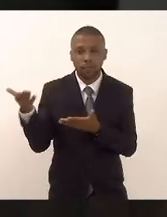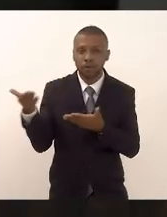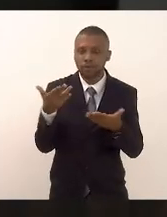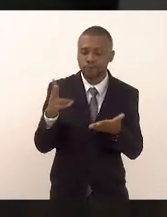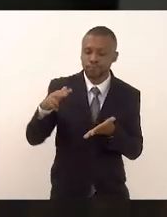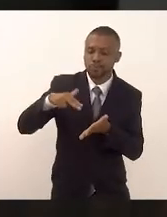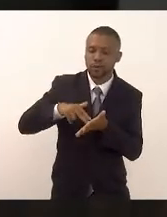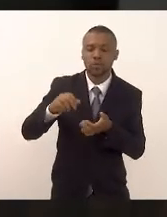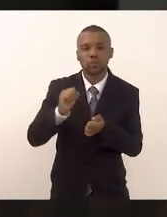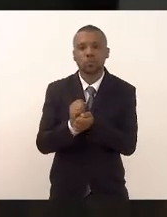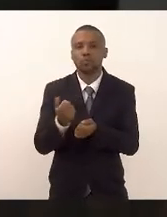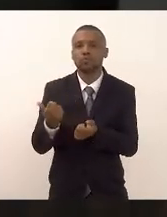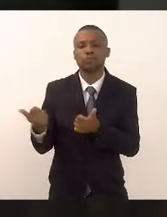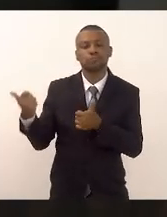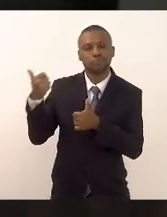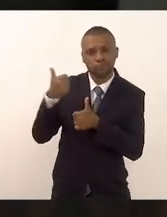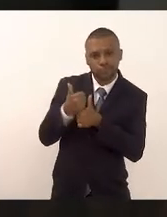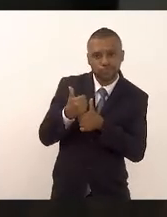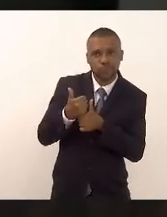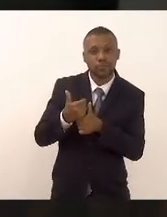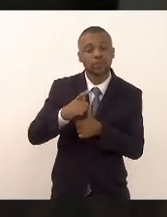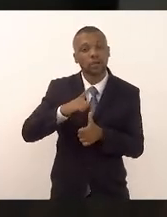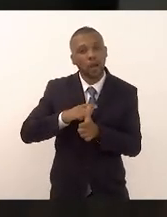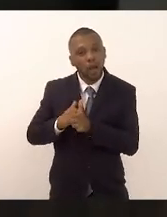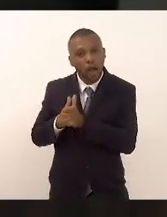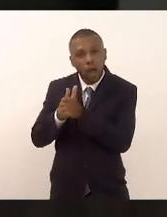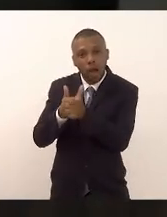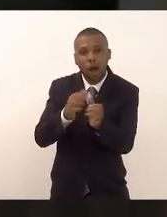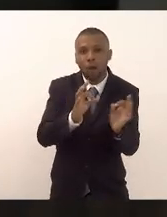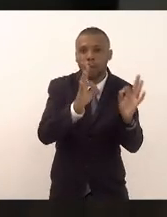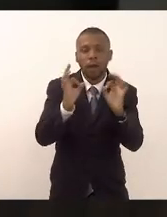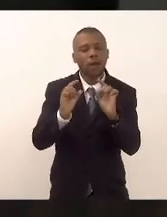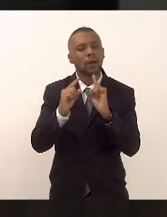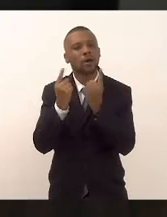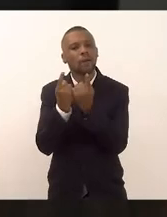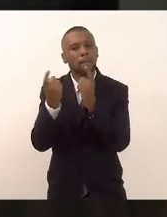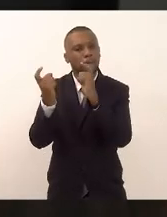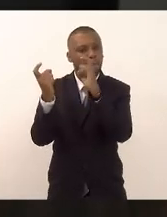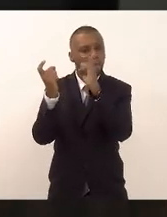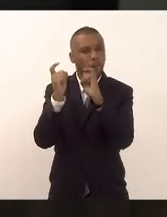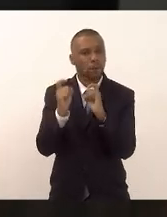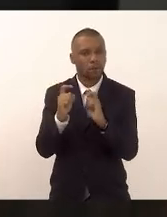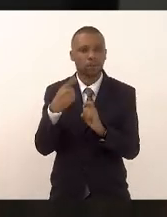aqui. Eu tenho acompanhado aquelas reuniões que nós fizemos